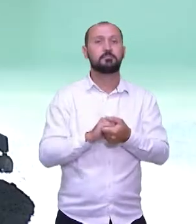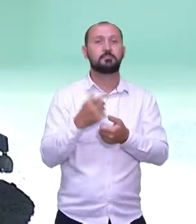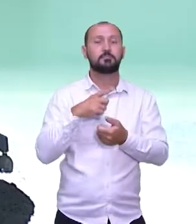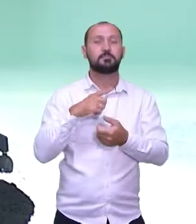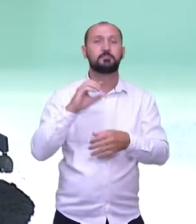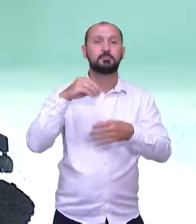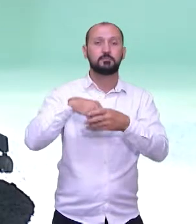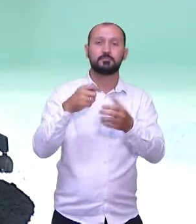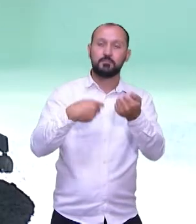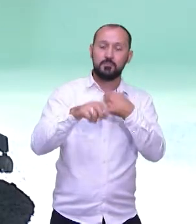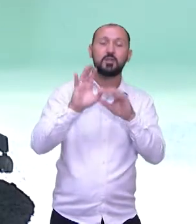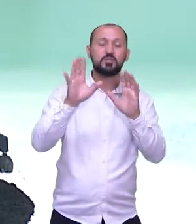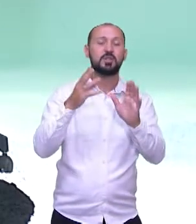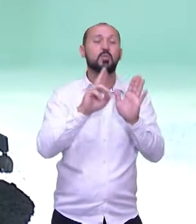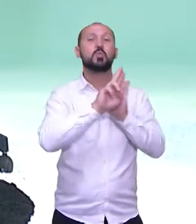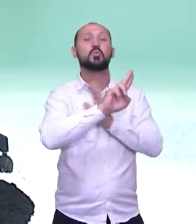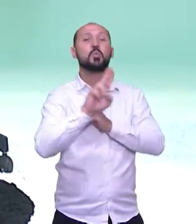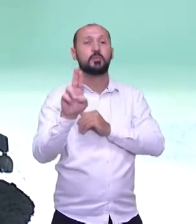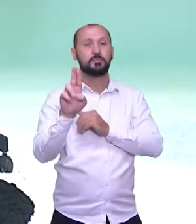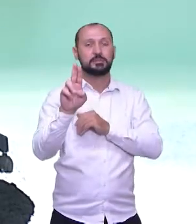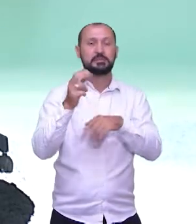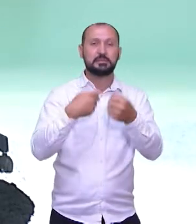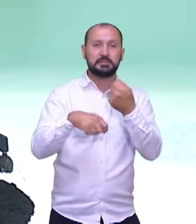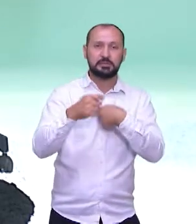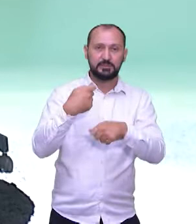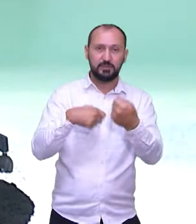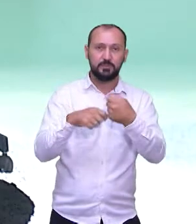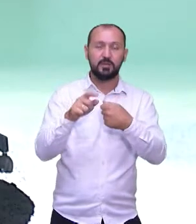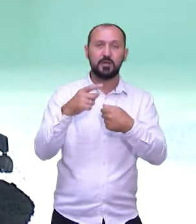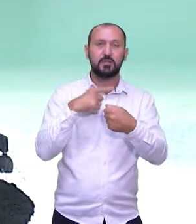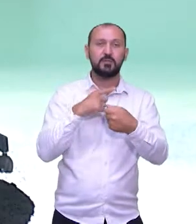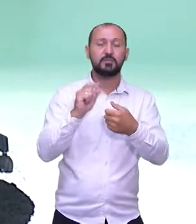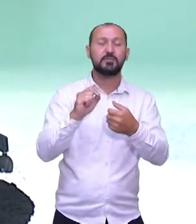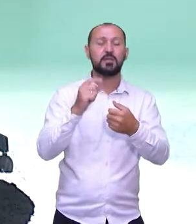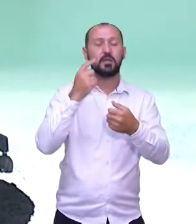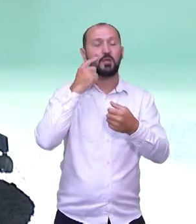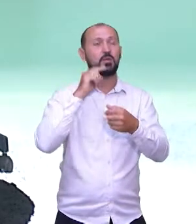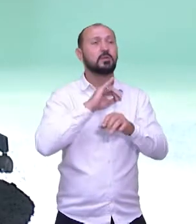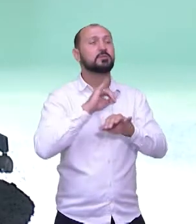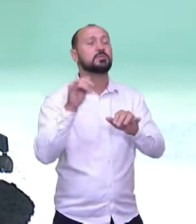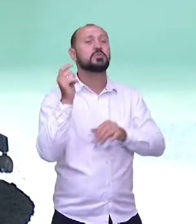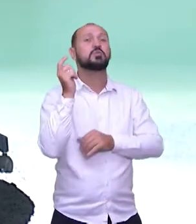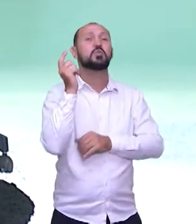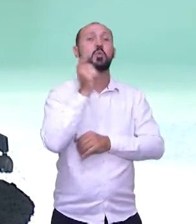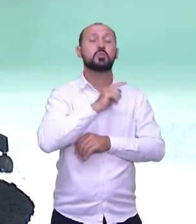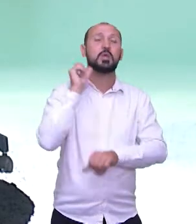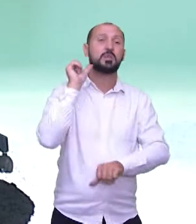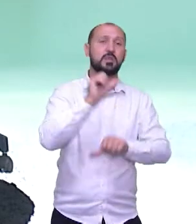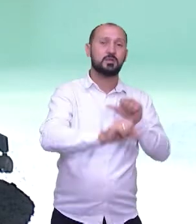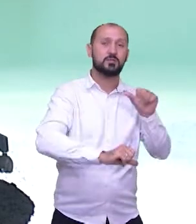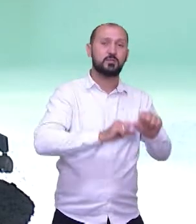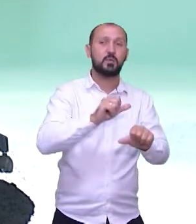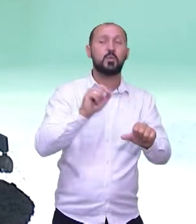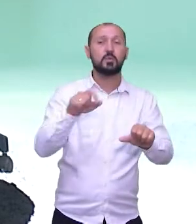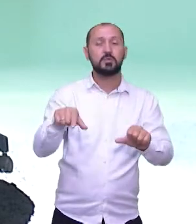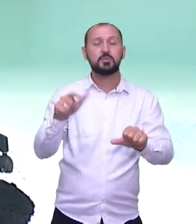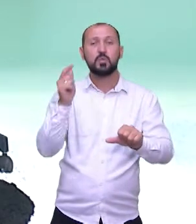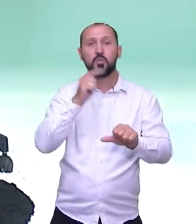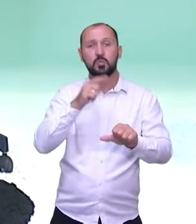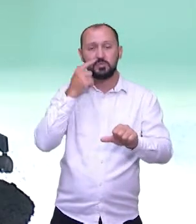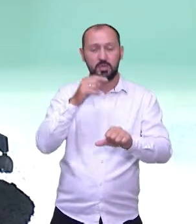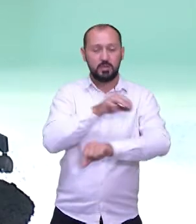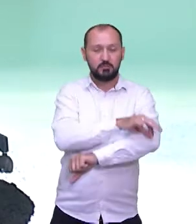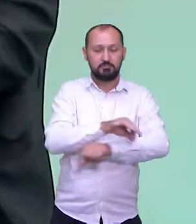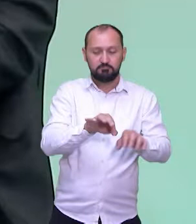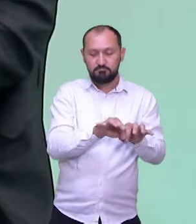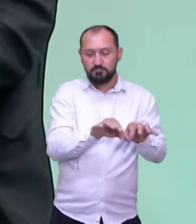Em administração... Já está no nome. Já está no nome. Em administração, temos uma máxima que a gente só consegue transformar aquilo que a gente